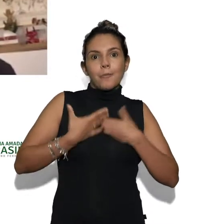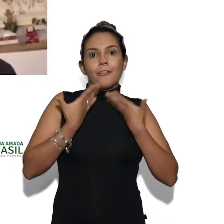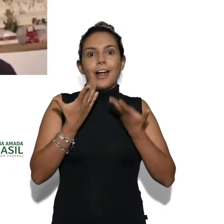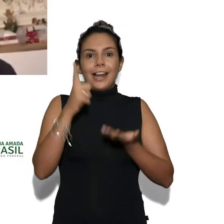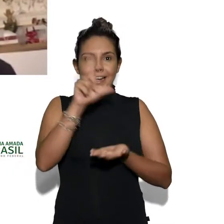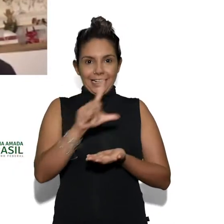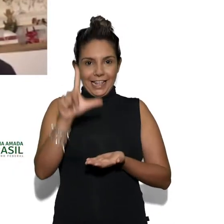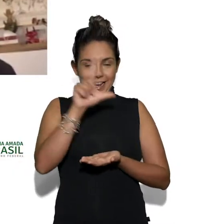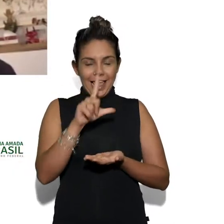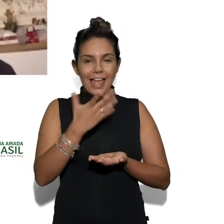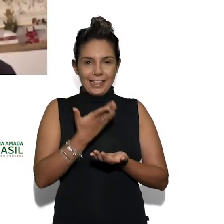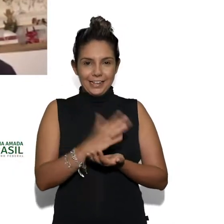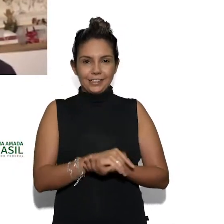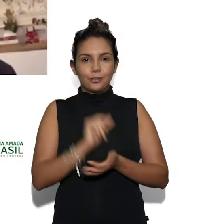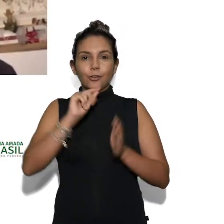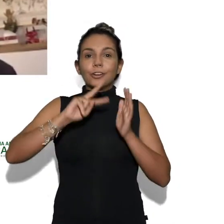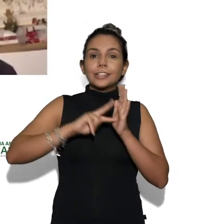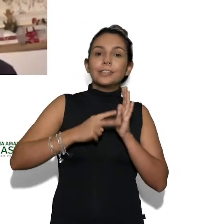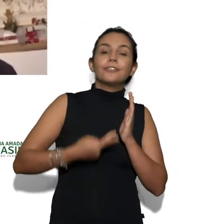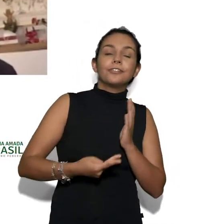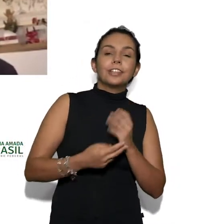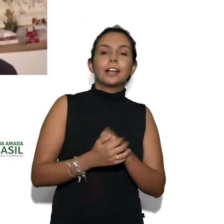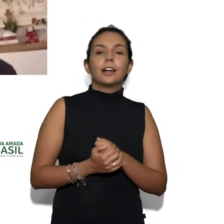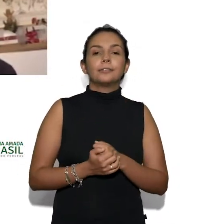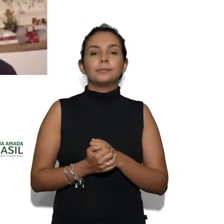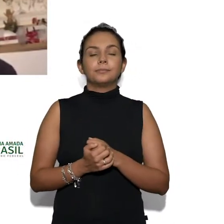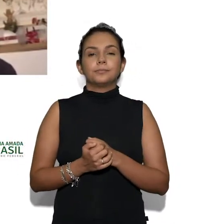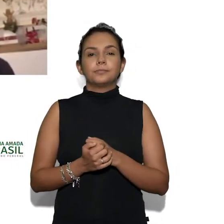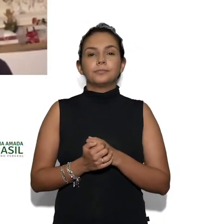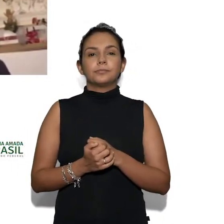literária, o que significa